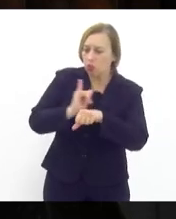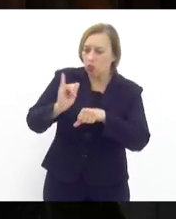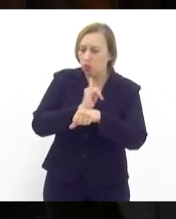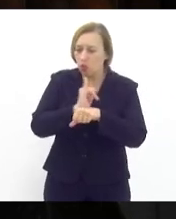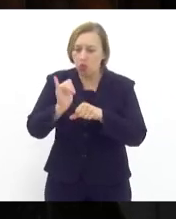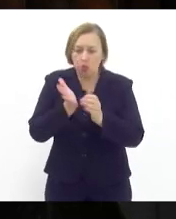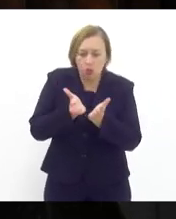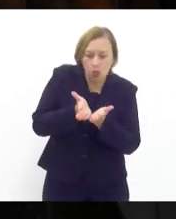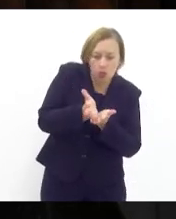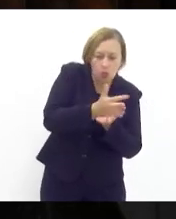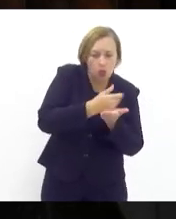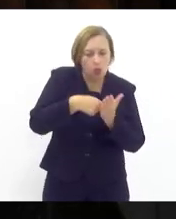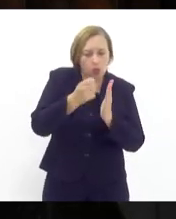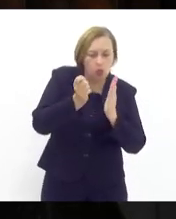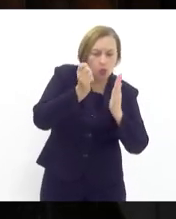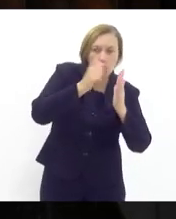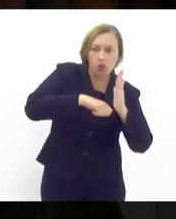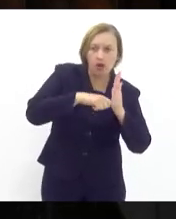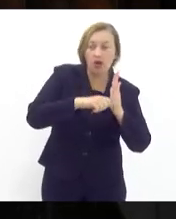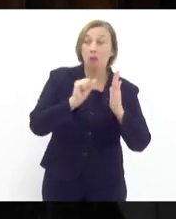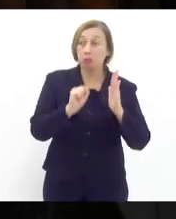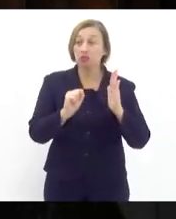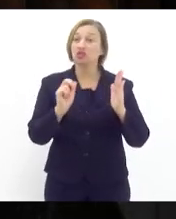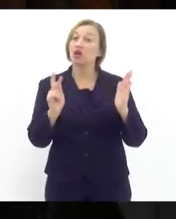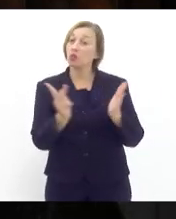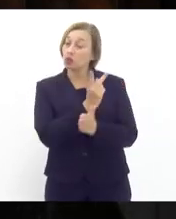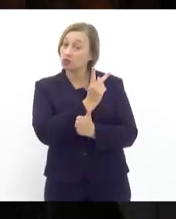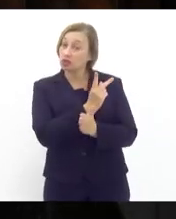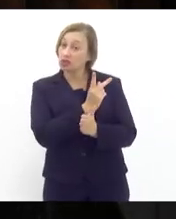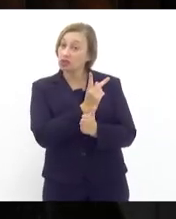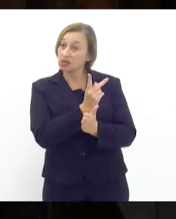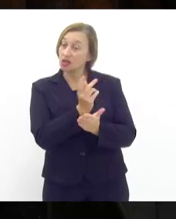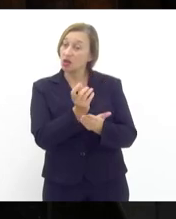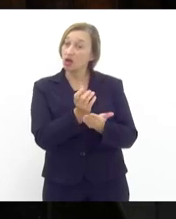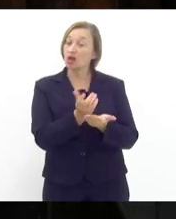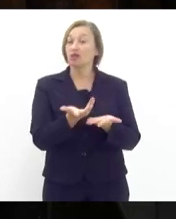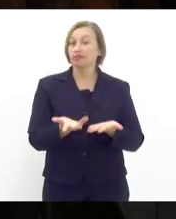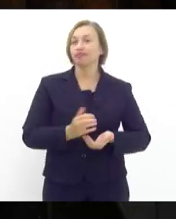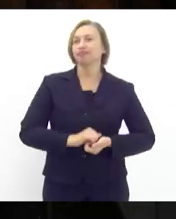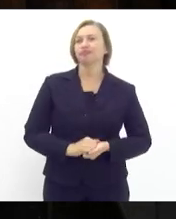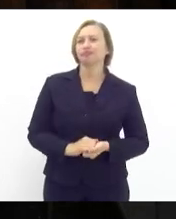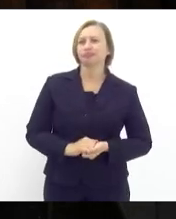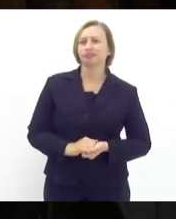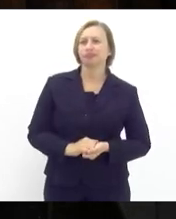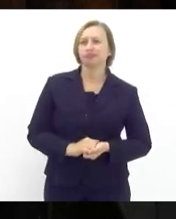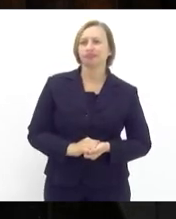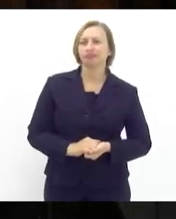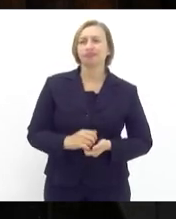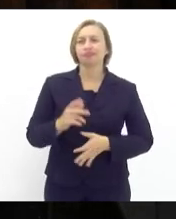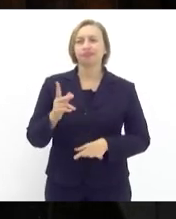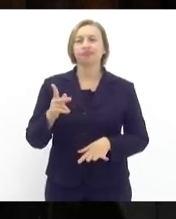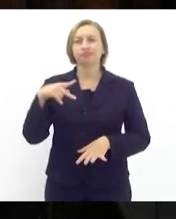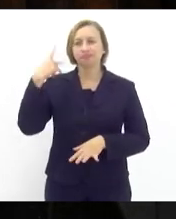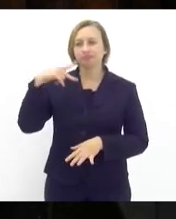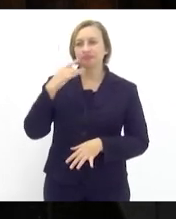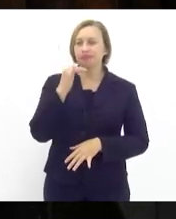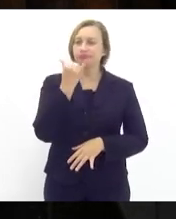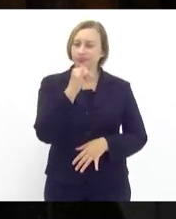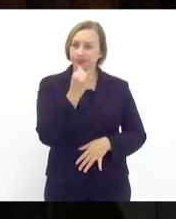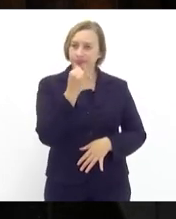dessa poderia vir a ocorrer a revelia do Parlamento Fluminense